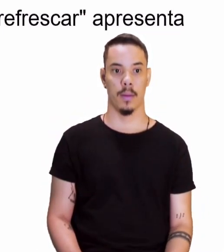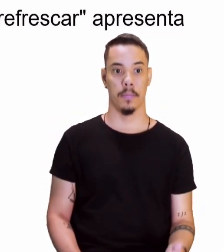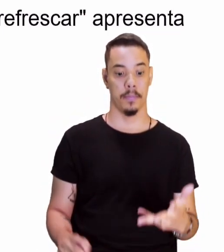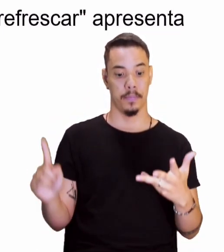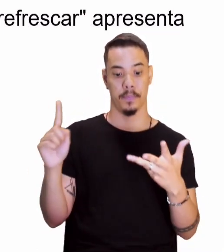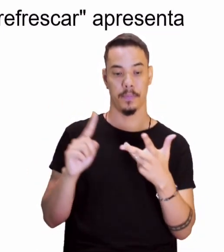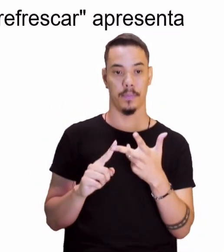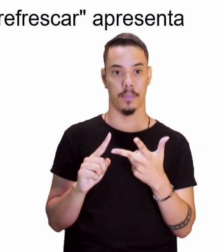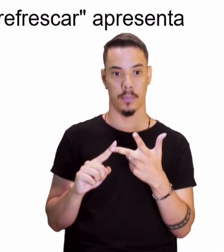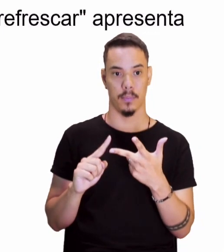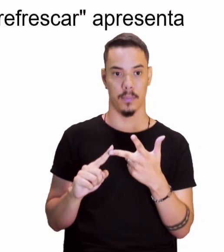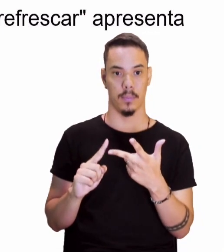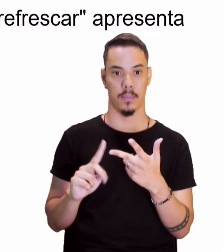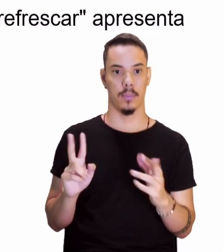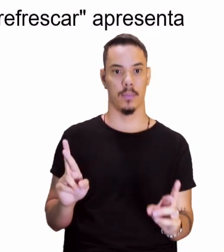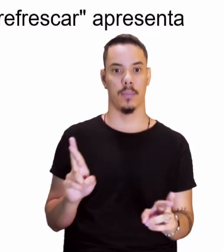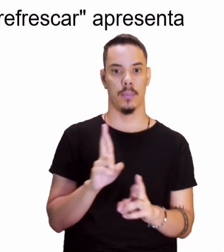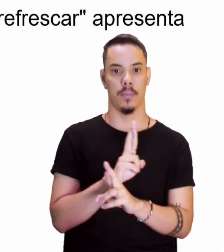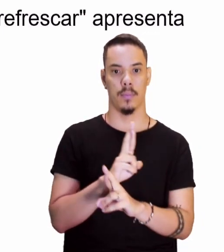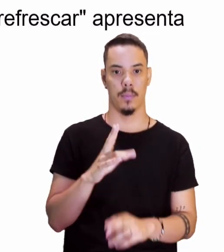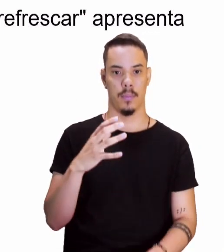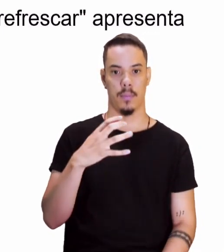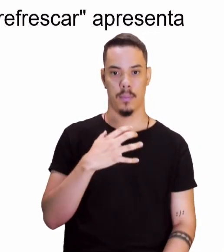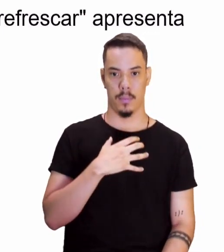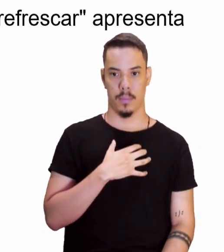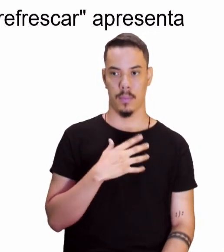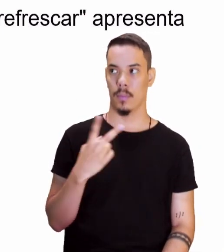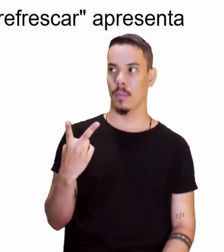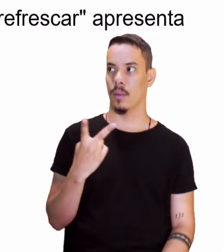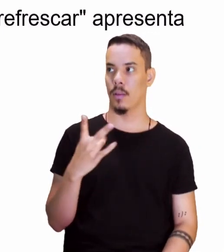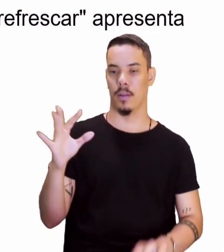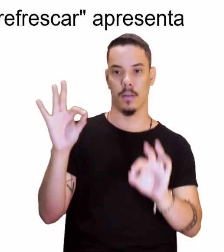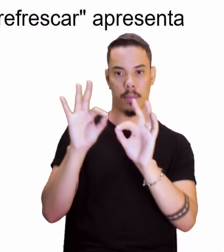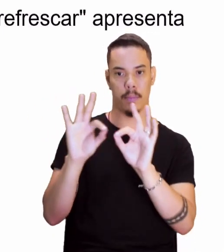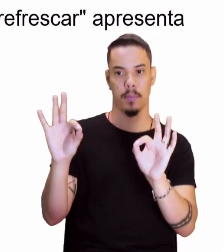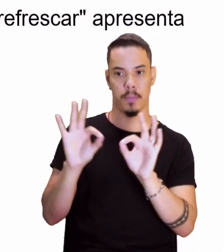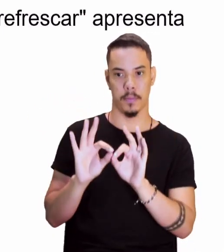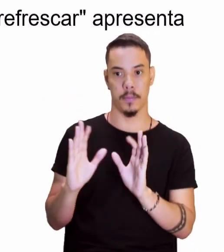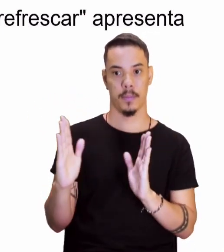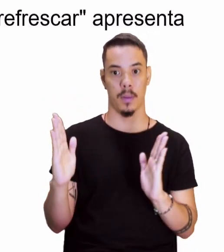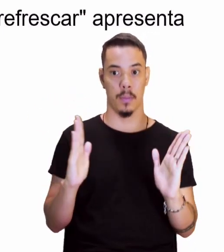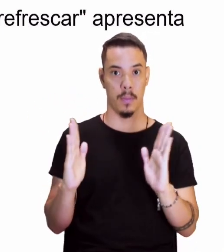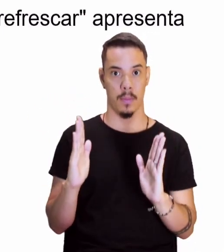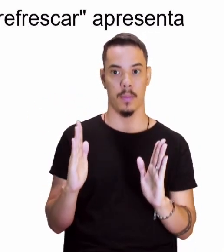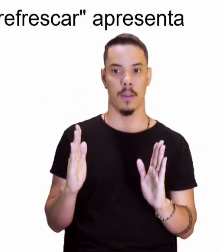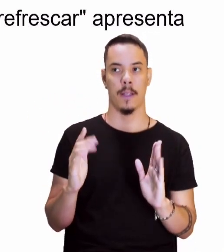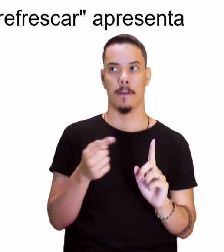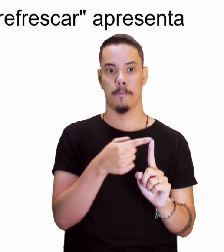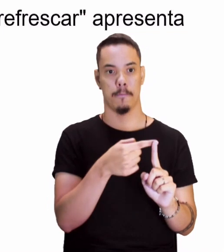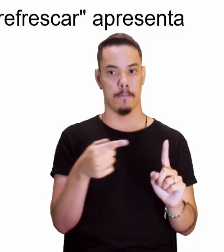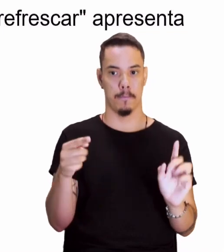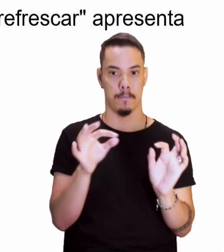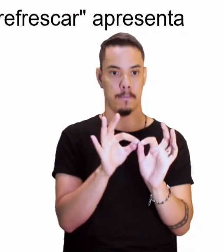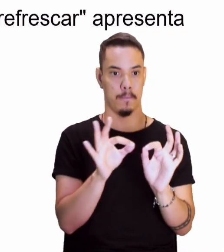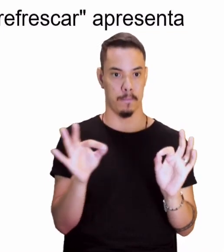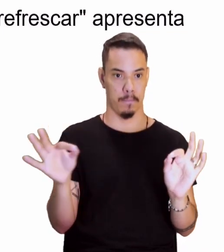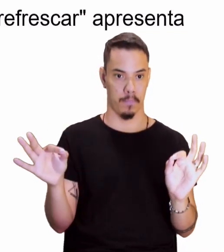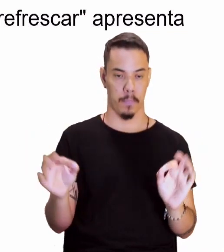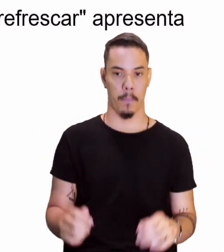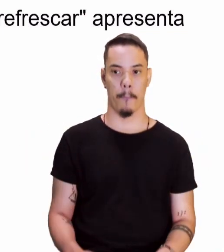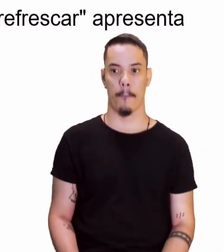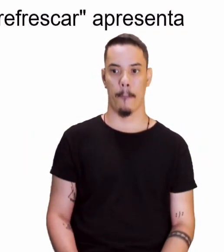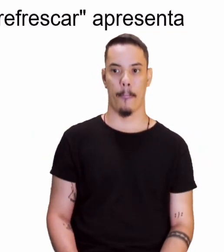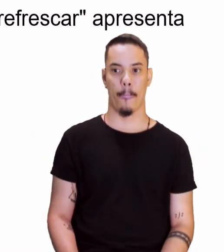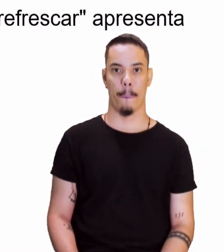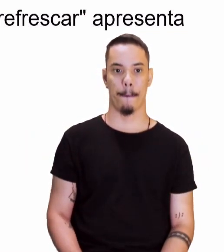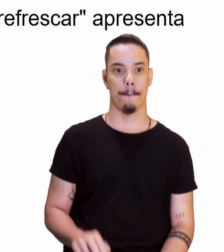3. A relação de sentido entre as orações do período eu hipnotizo e